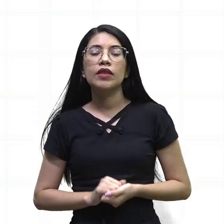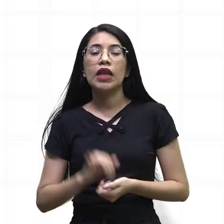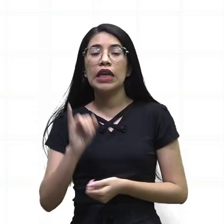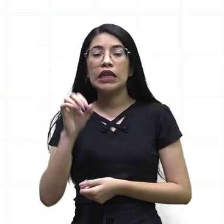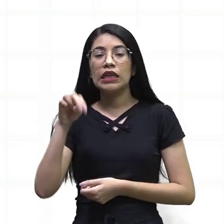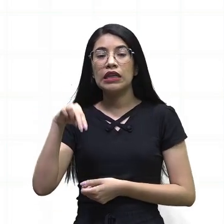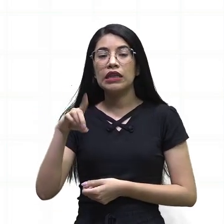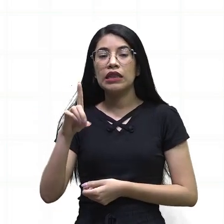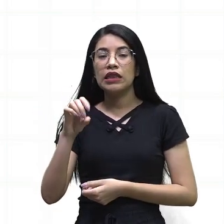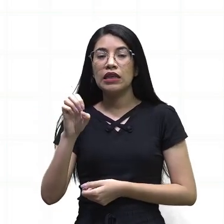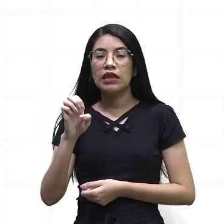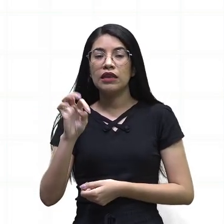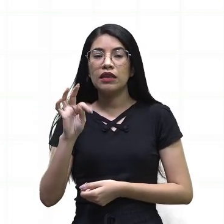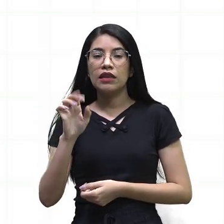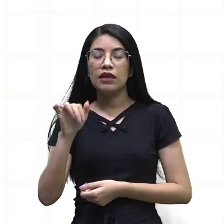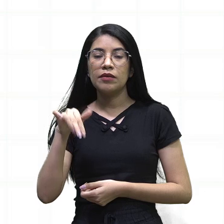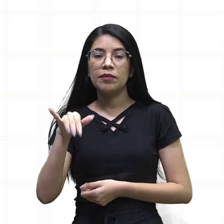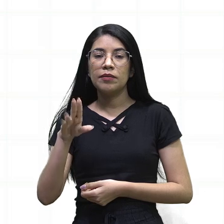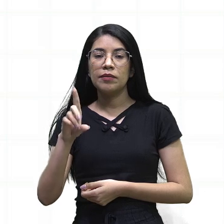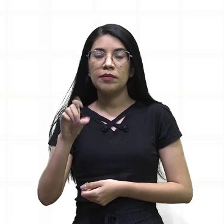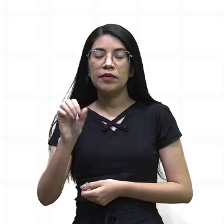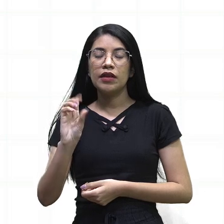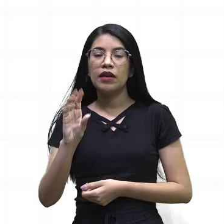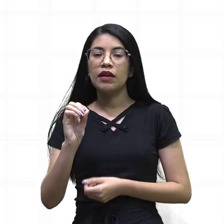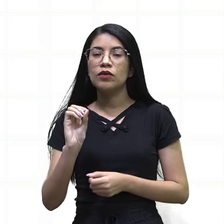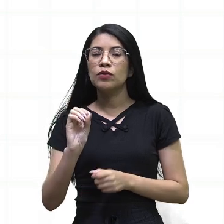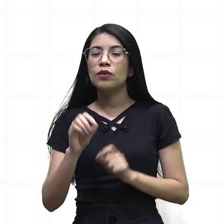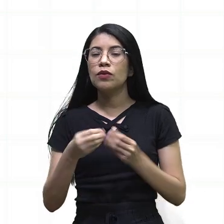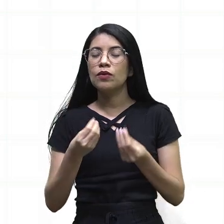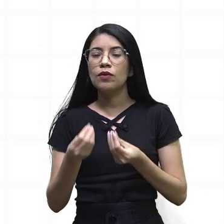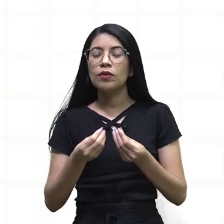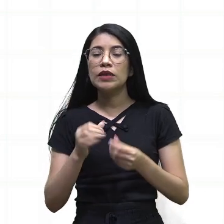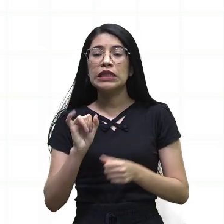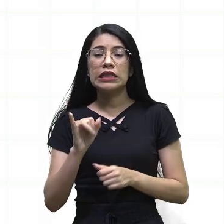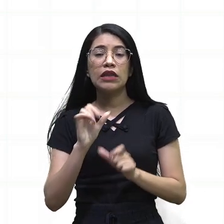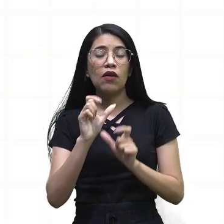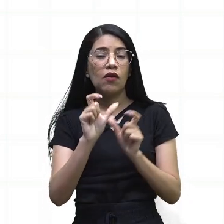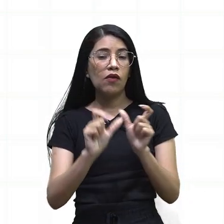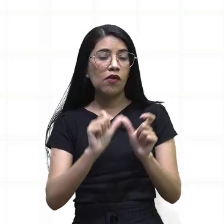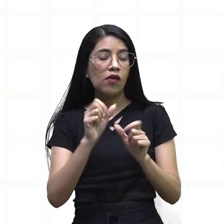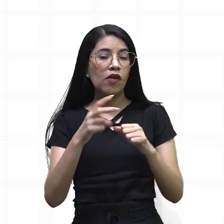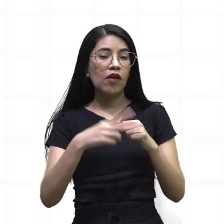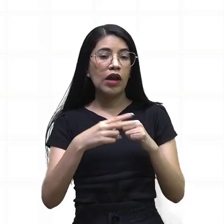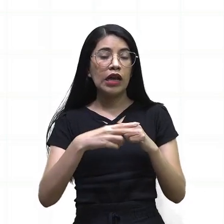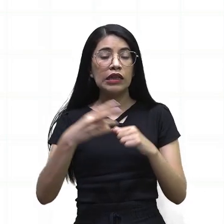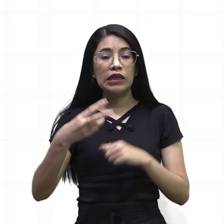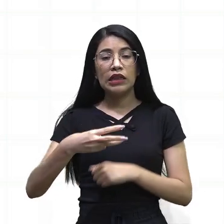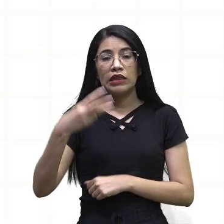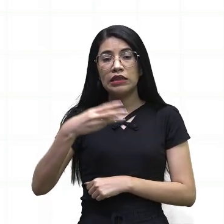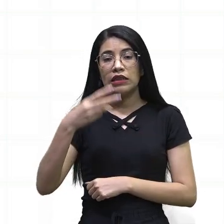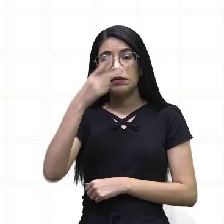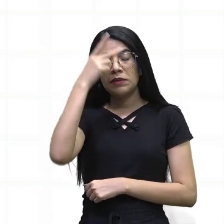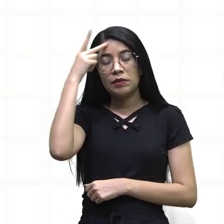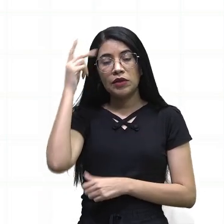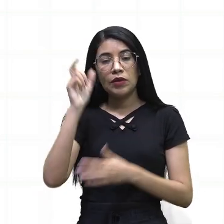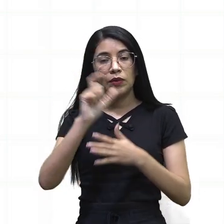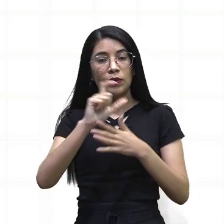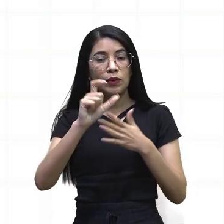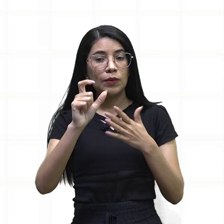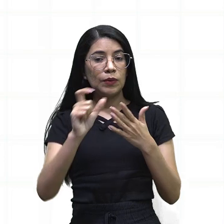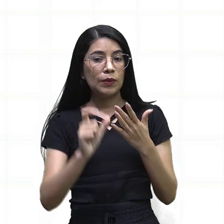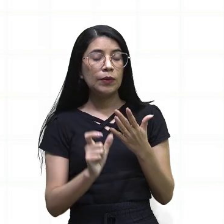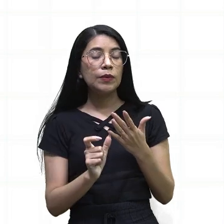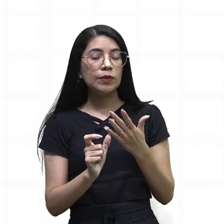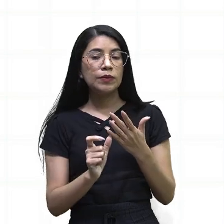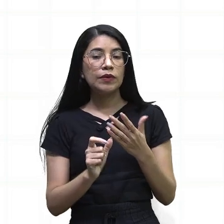indeterminado. O sujeito será indeterminado quando o verbo for flexionado na terceira pessoa do plural.